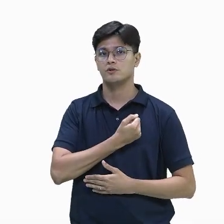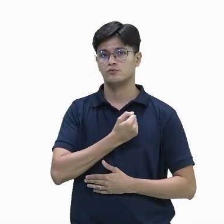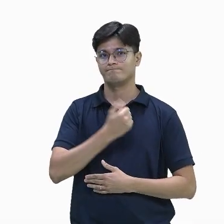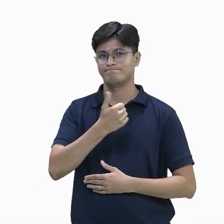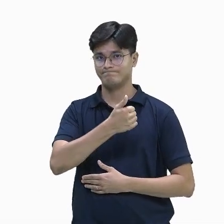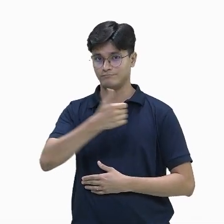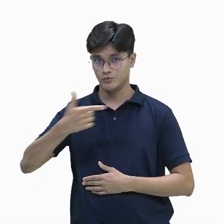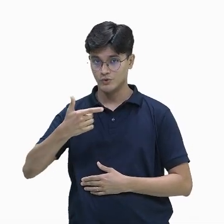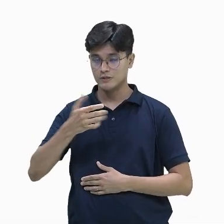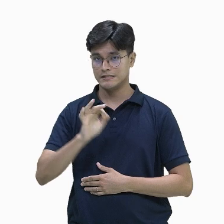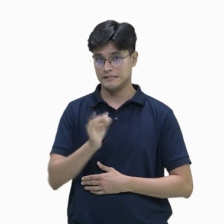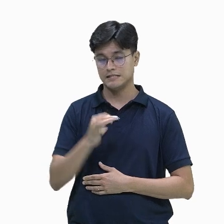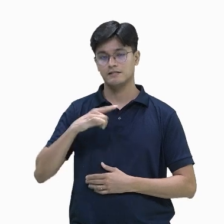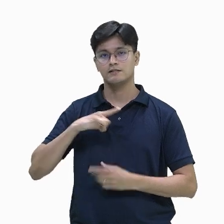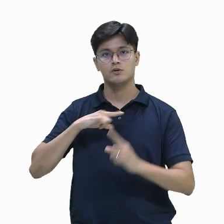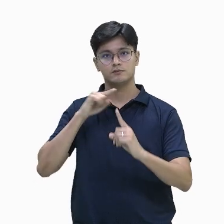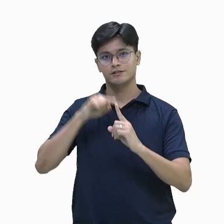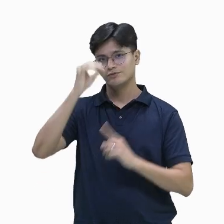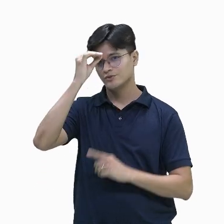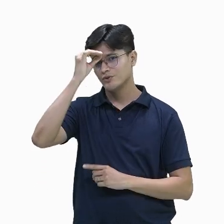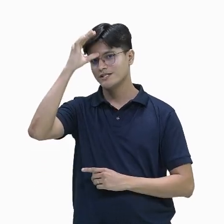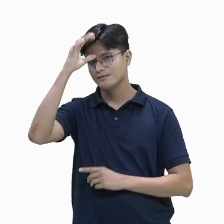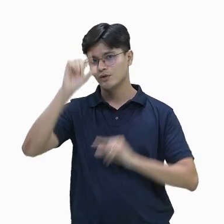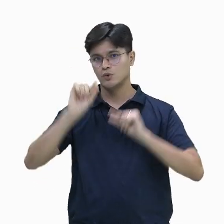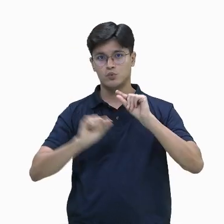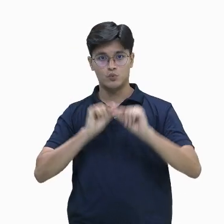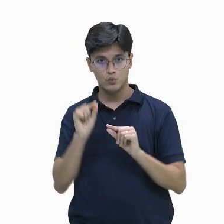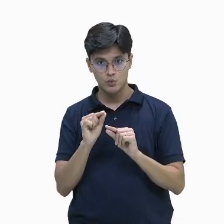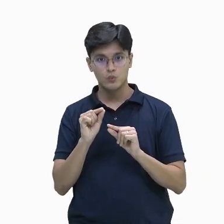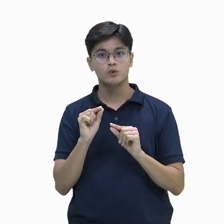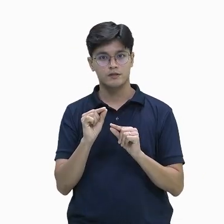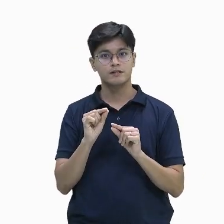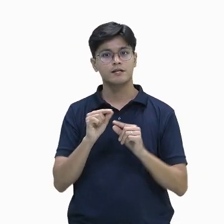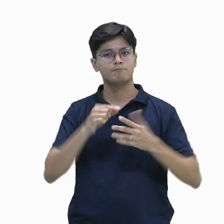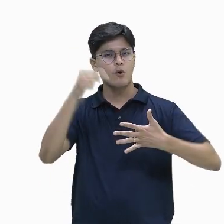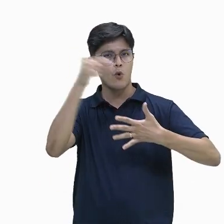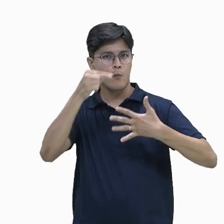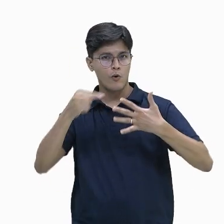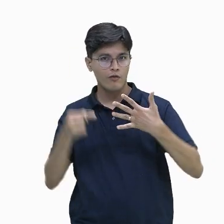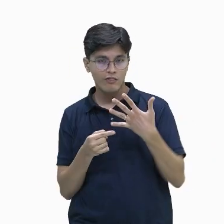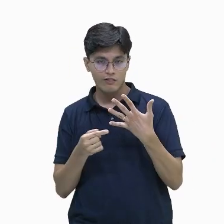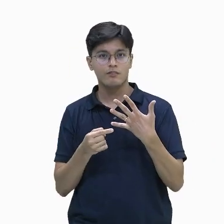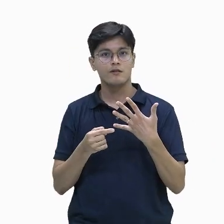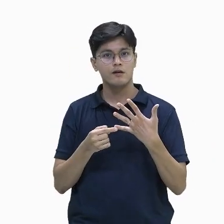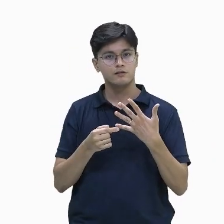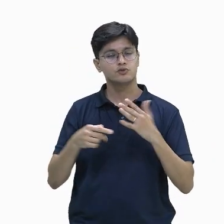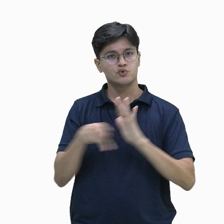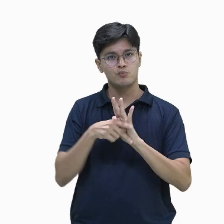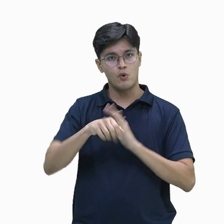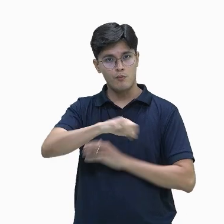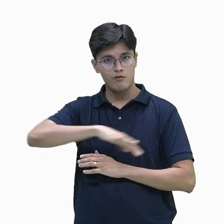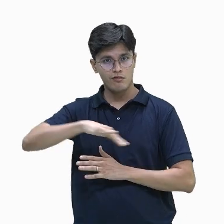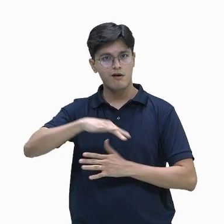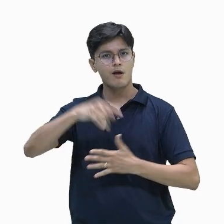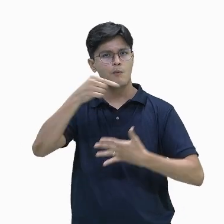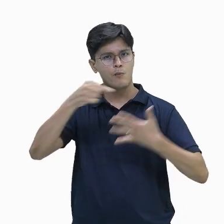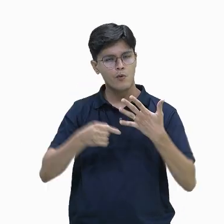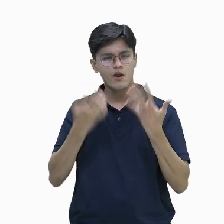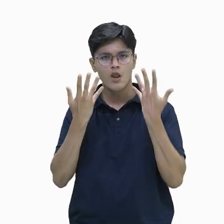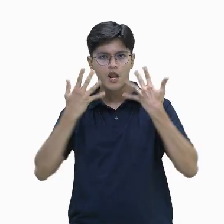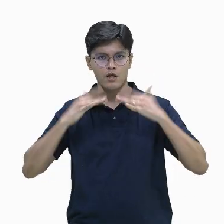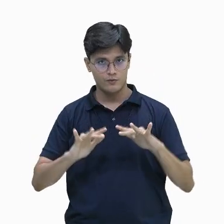tá bom? Com o objeto de conhecimento, relações entre os componentes físico-naturais, parte 2.